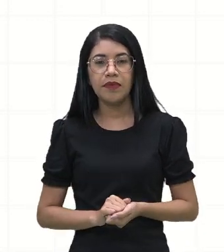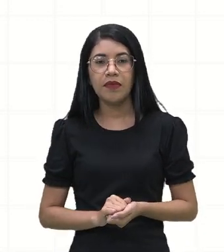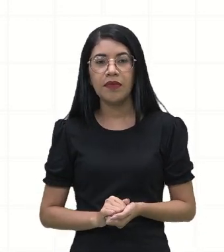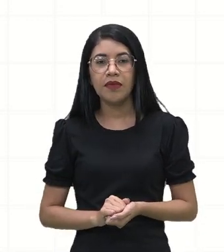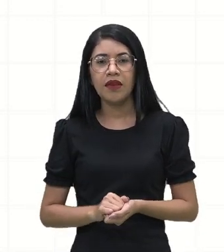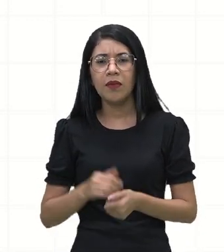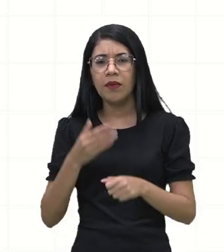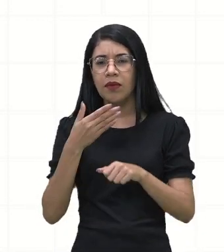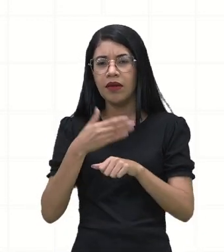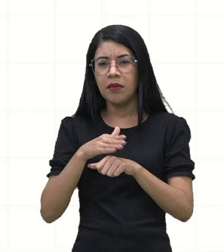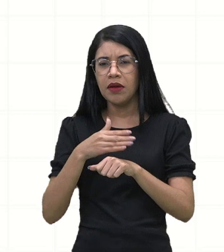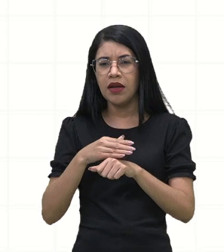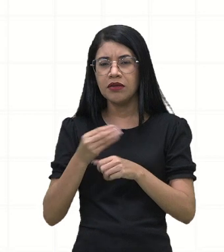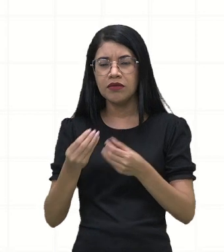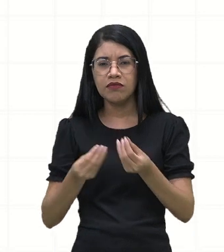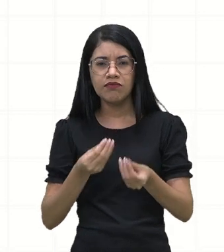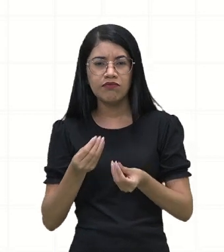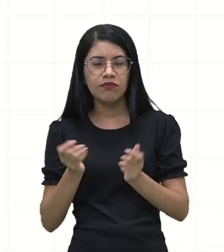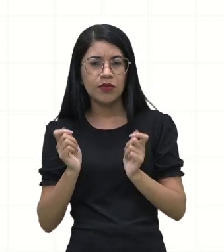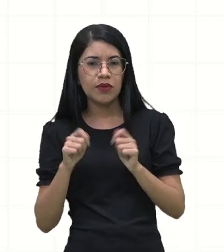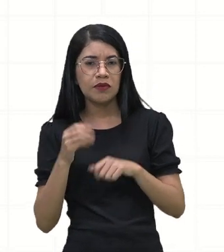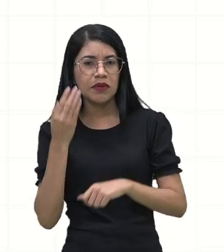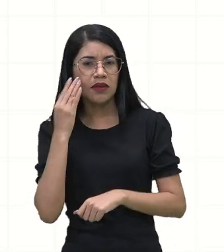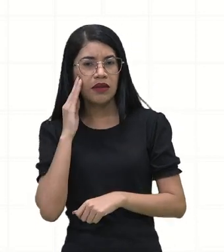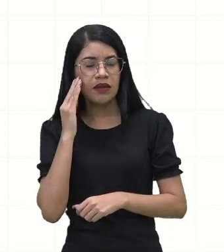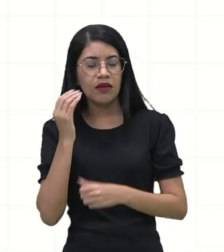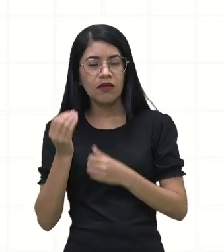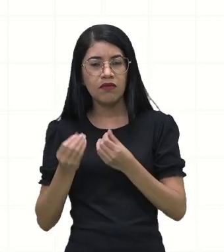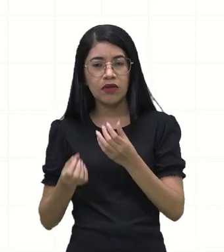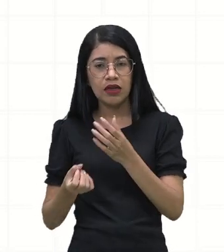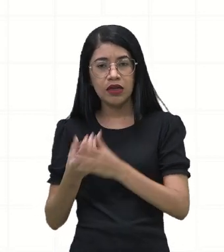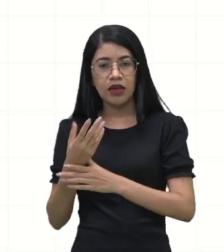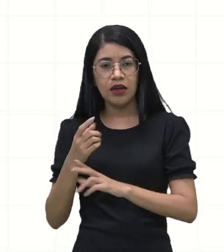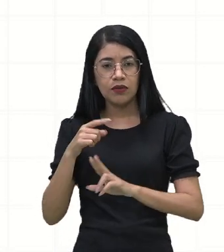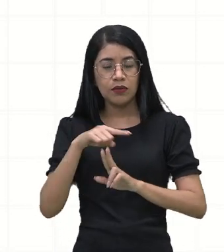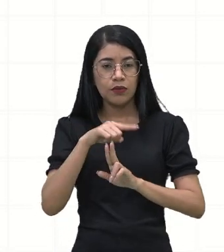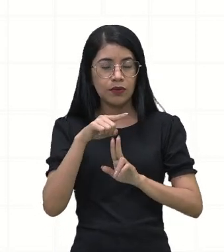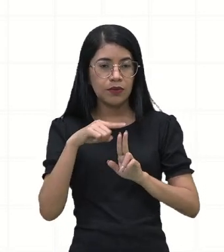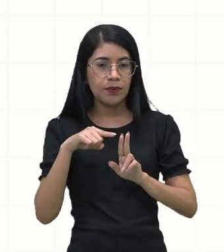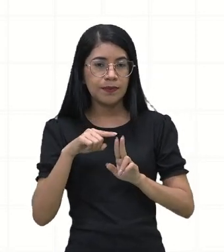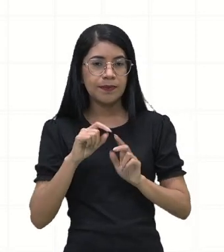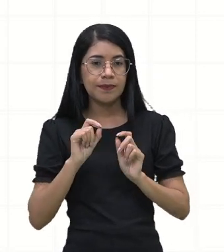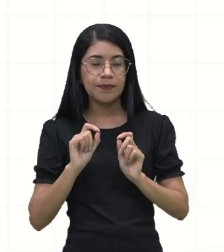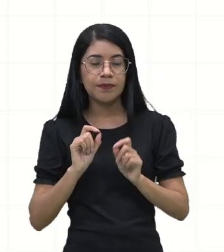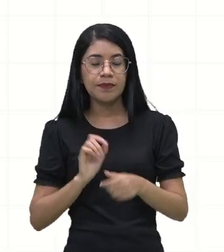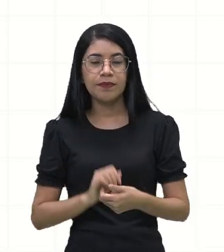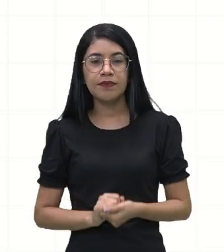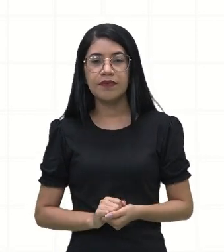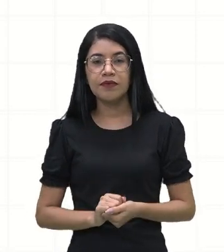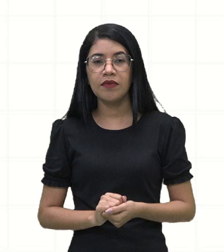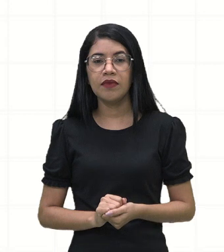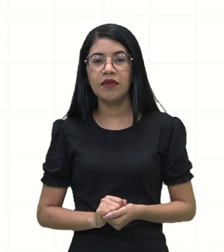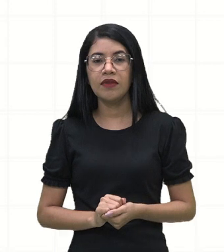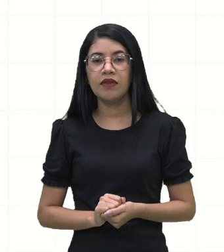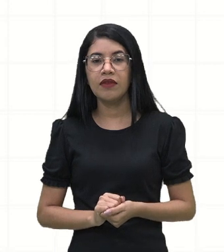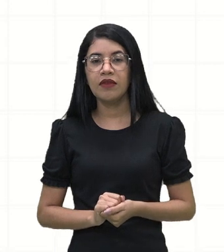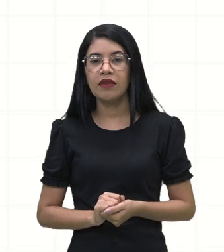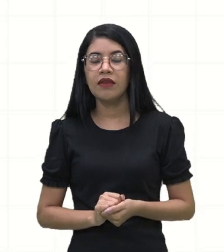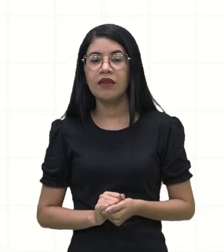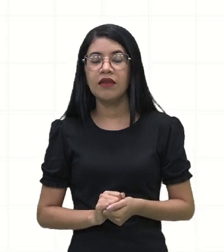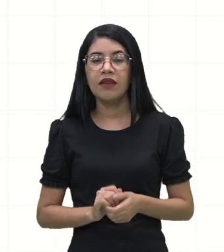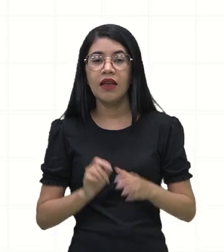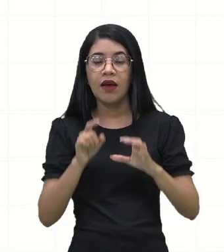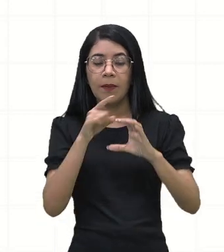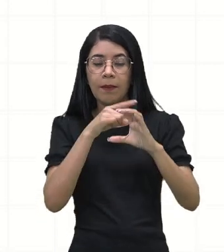para entender a origem de π, né? É medir a circunferência e o diâmetro de